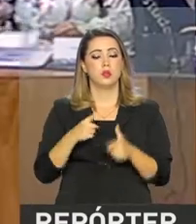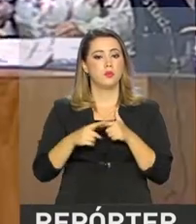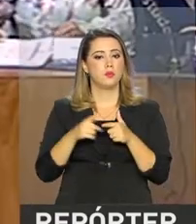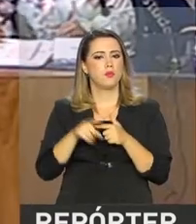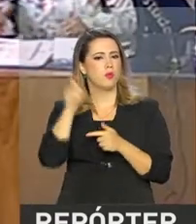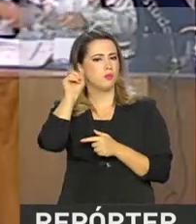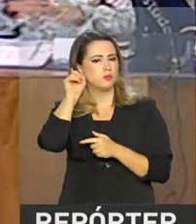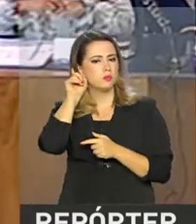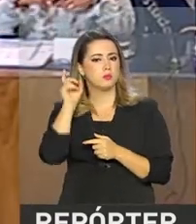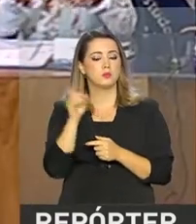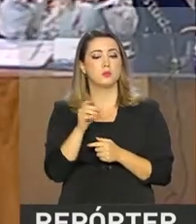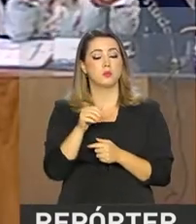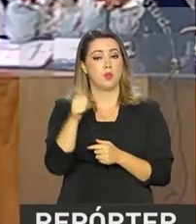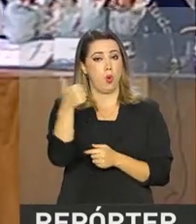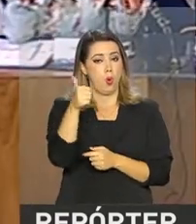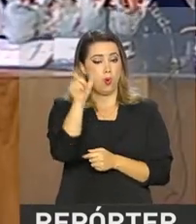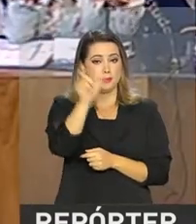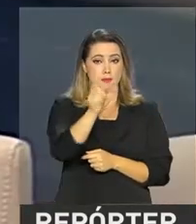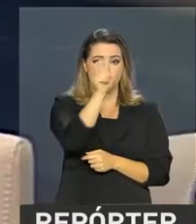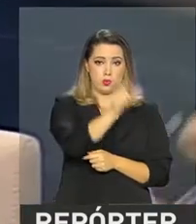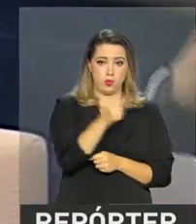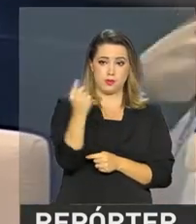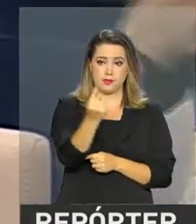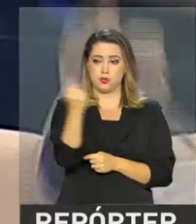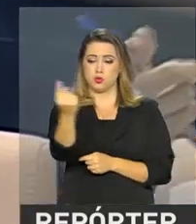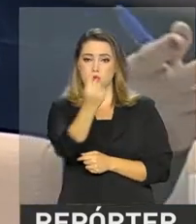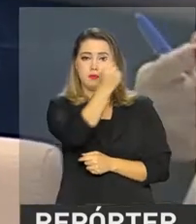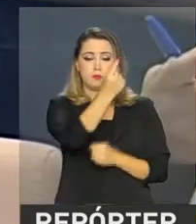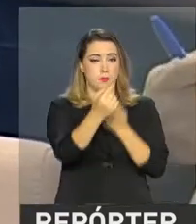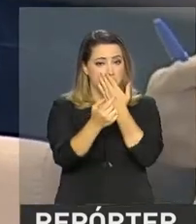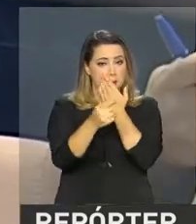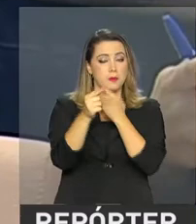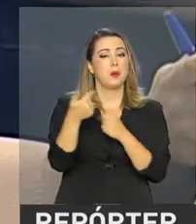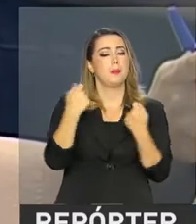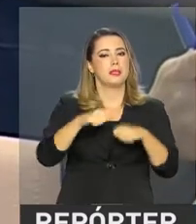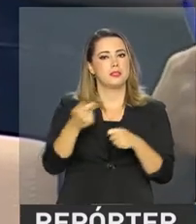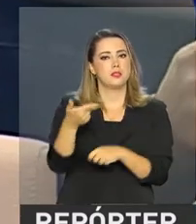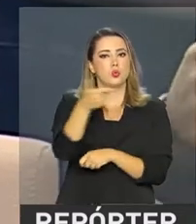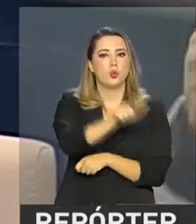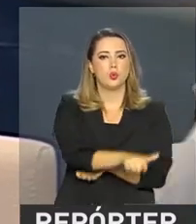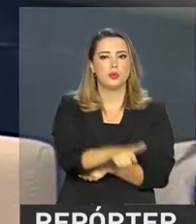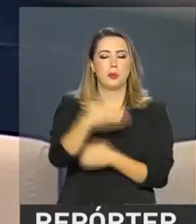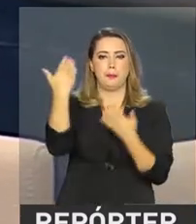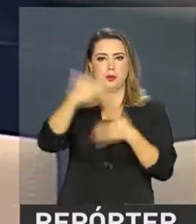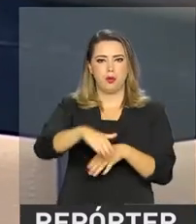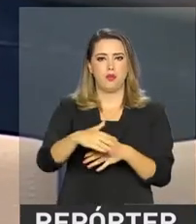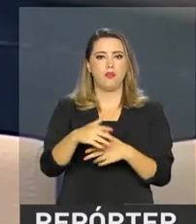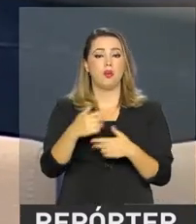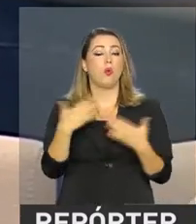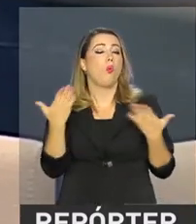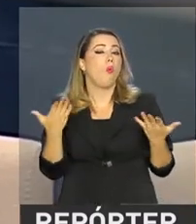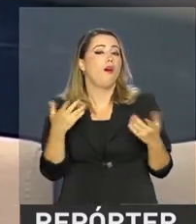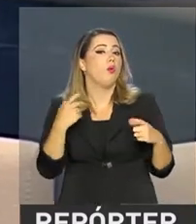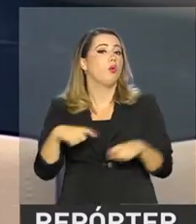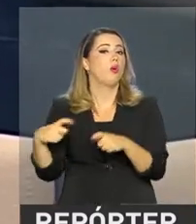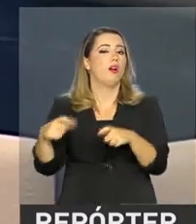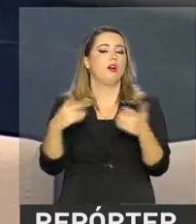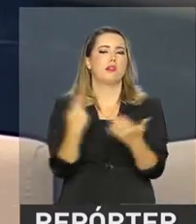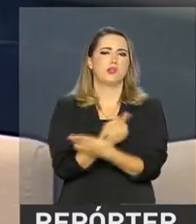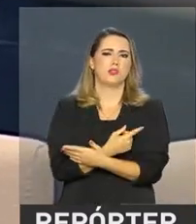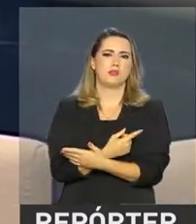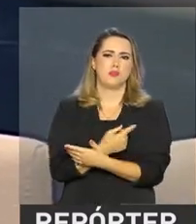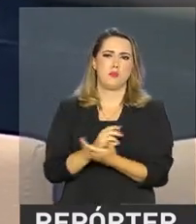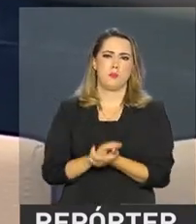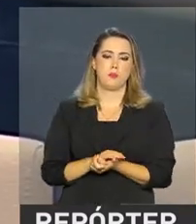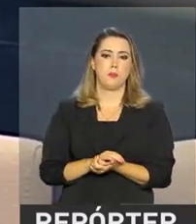Desculpe, eu não entendi. Tá, esses 11 casos individuais que vão ser reaplicados às provas, é possível saber onde são? Onde aconteceram esses casos